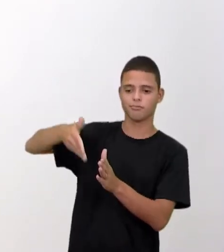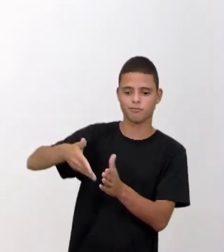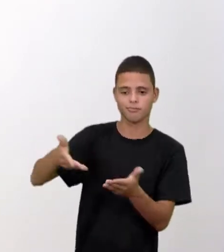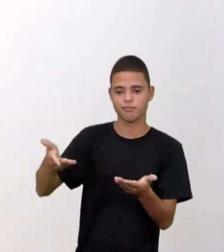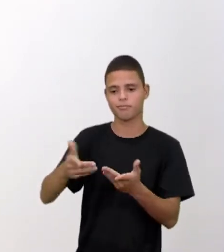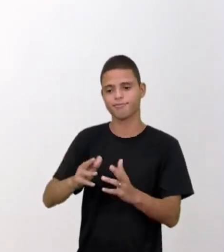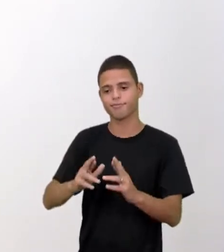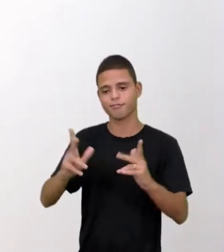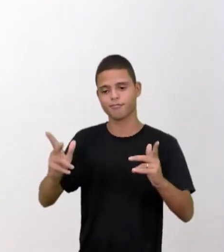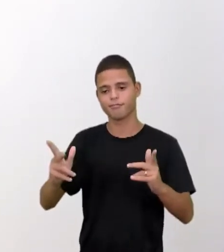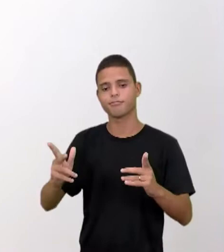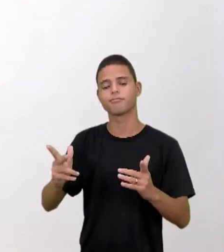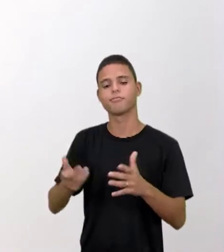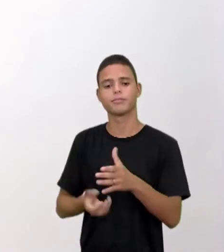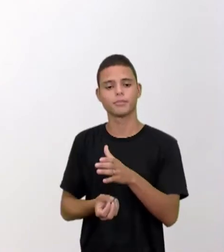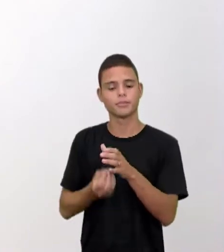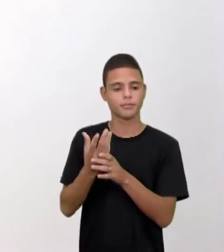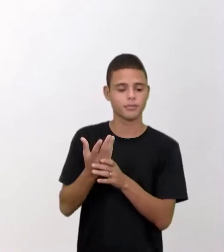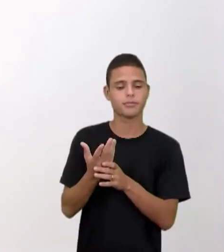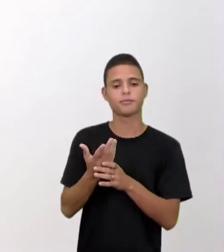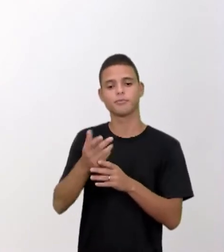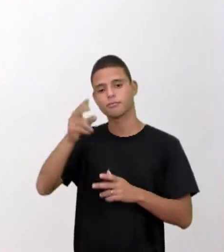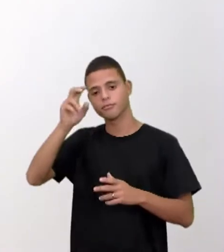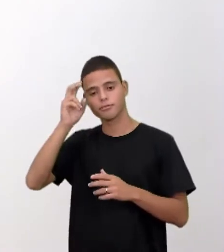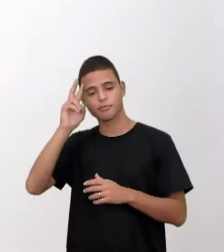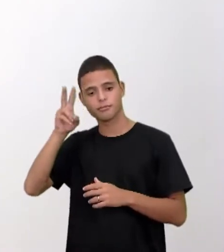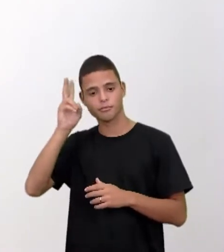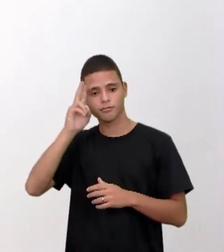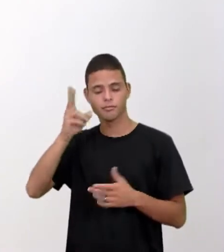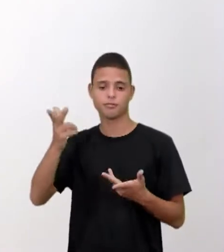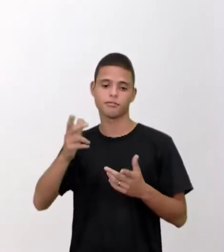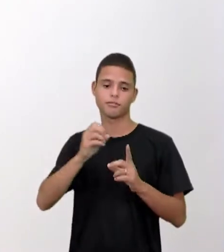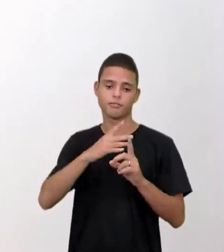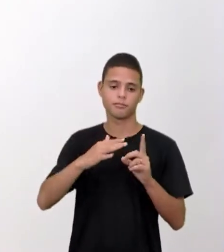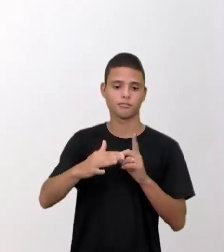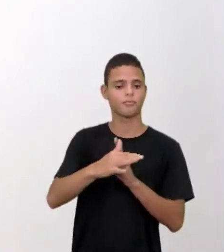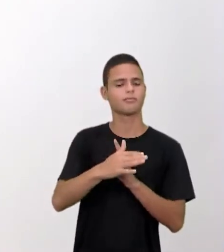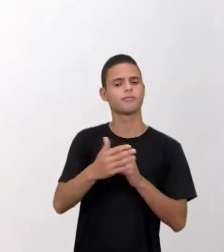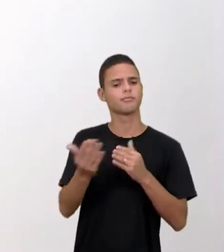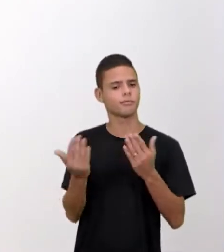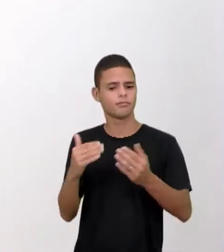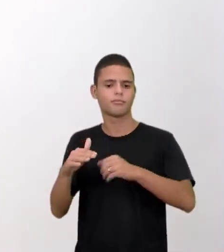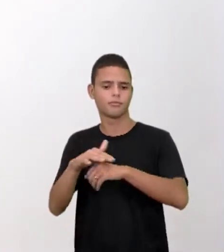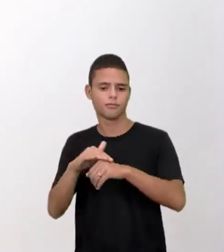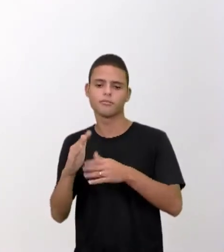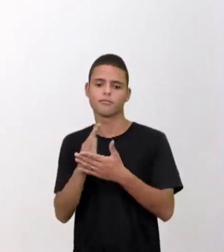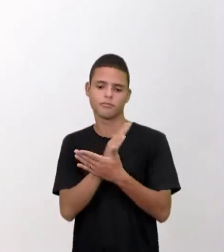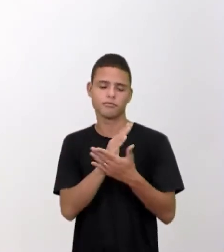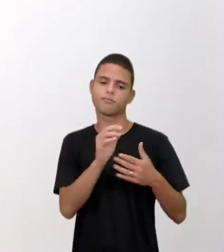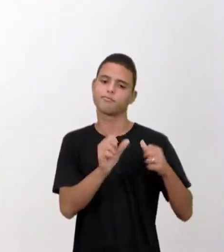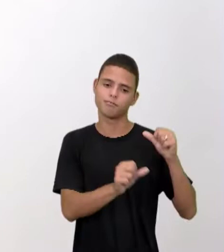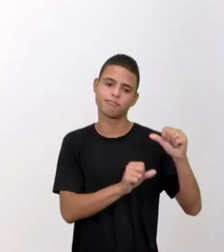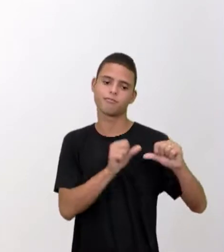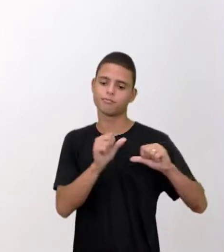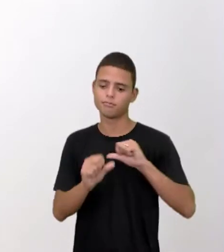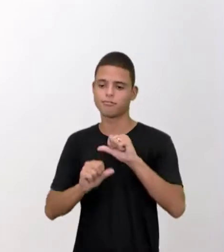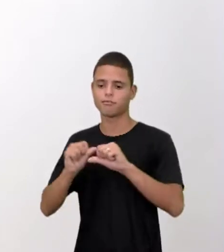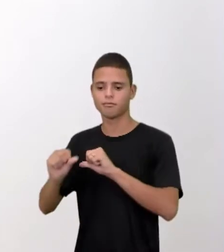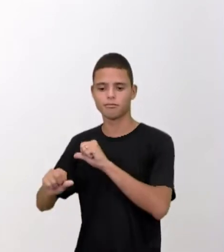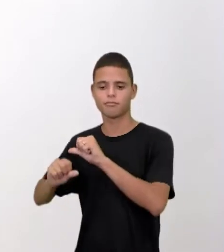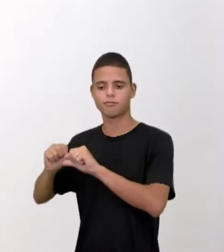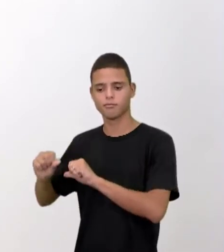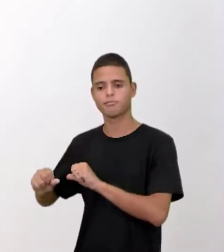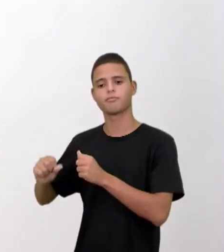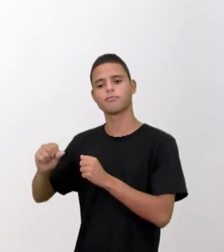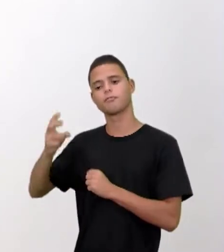construção, né, histórica e social. E a gente falou sobre essas mudanças que houveram, né, na cultura ao